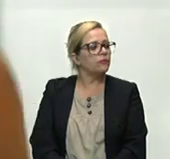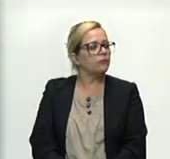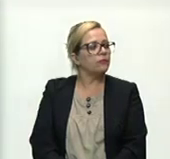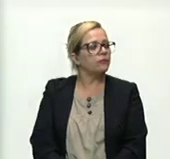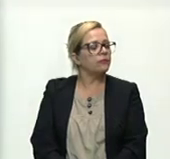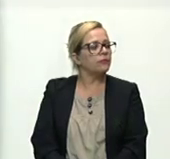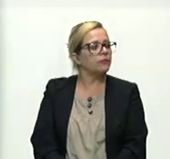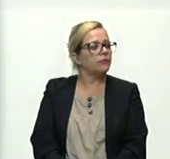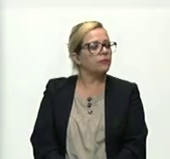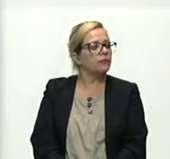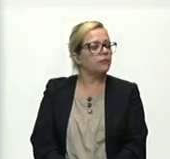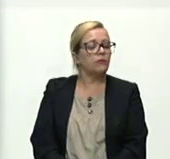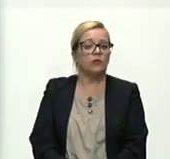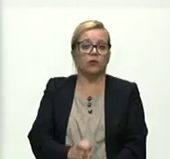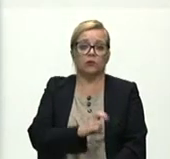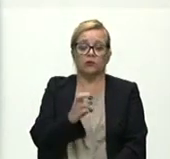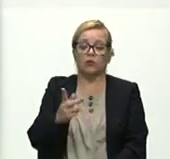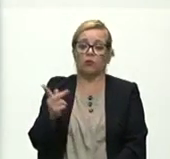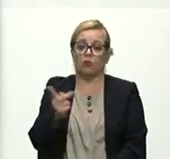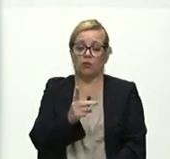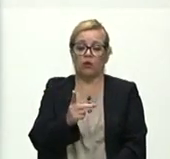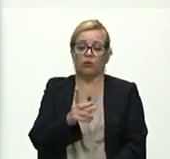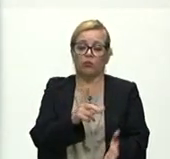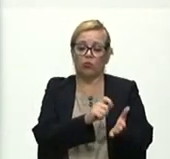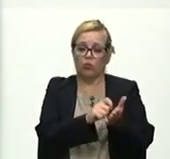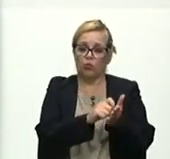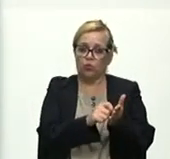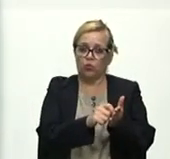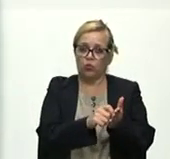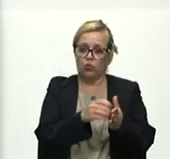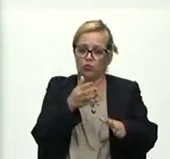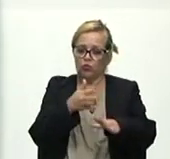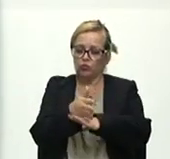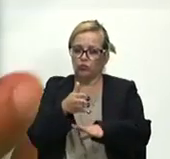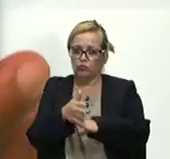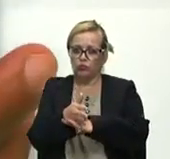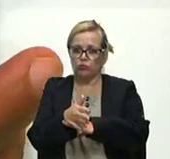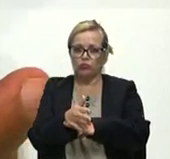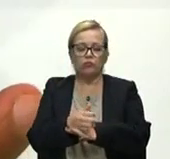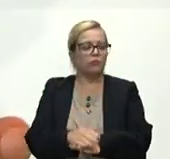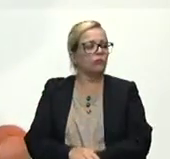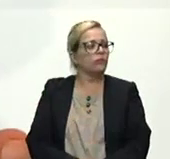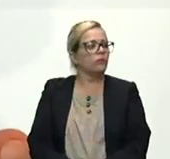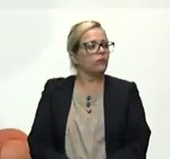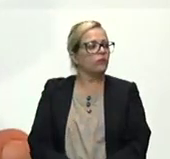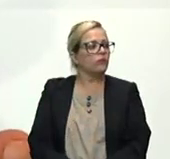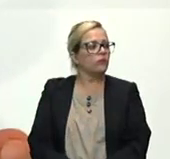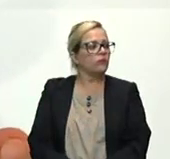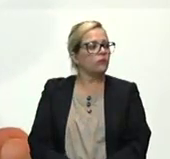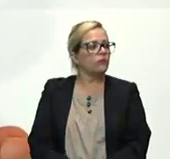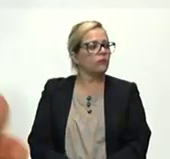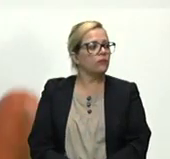19,15,9 m+. Tenho 5 pares ordenados registrados na memória da calculadora.